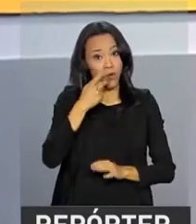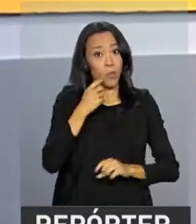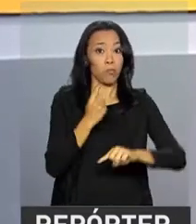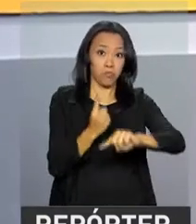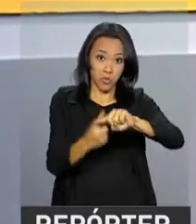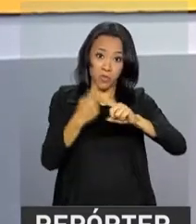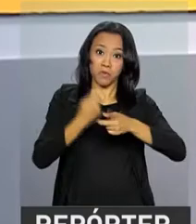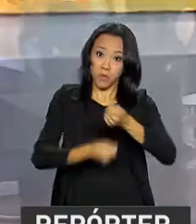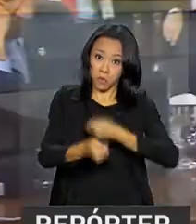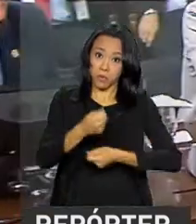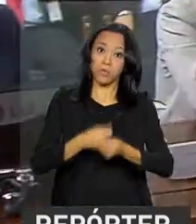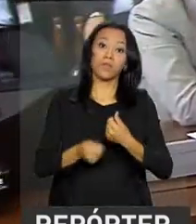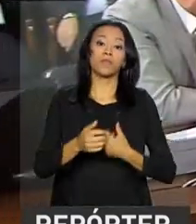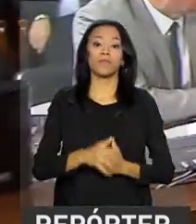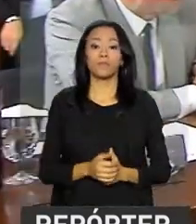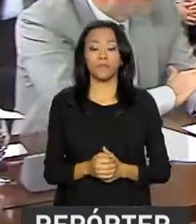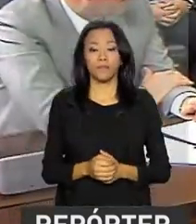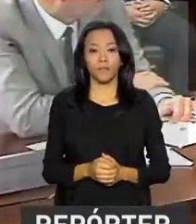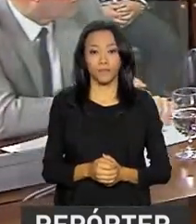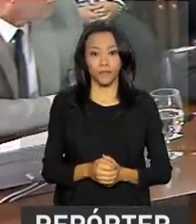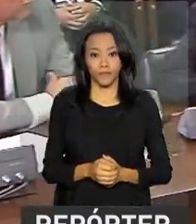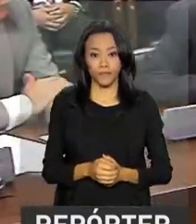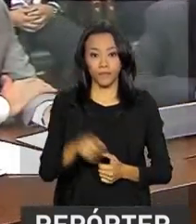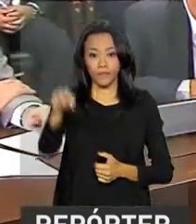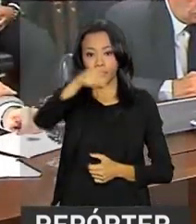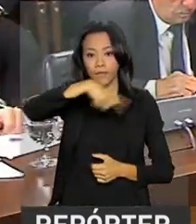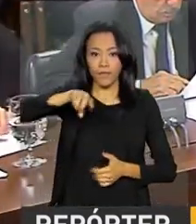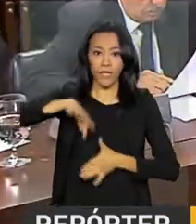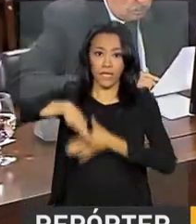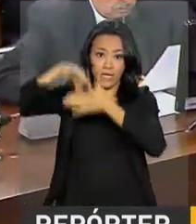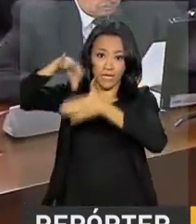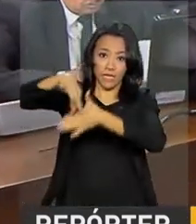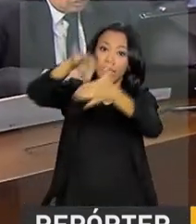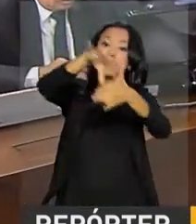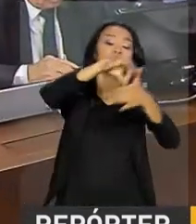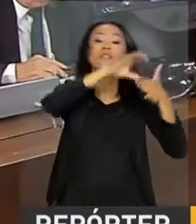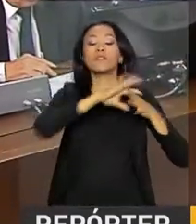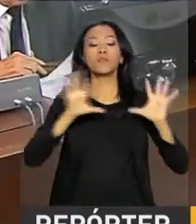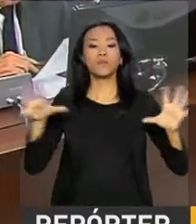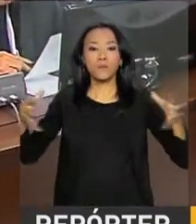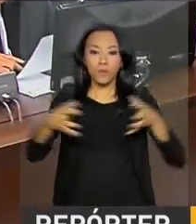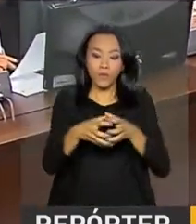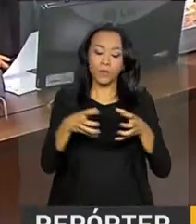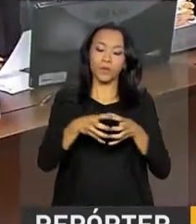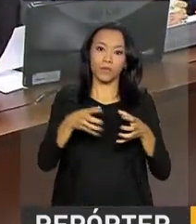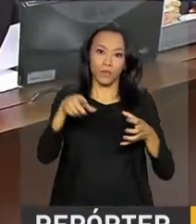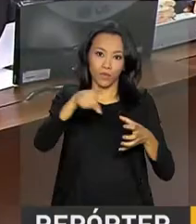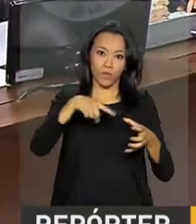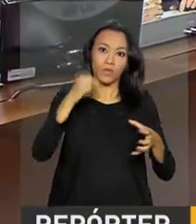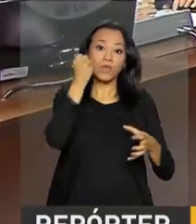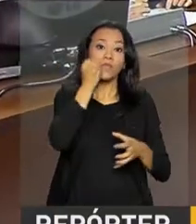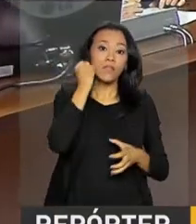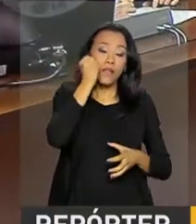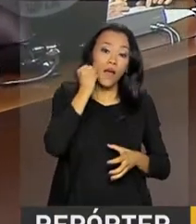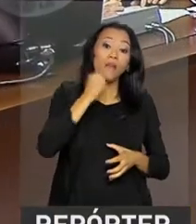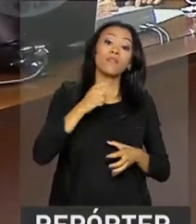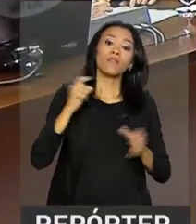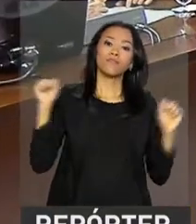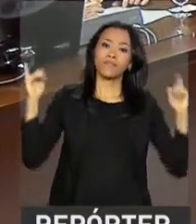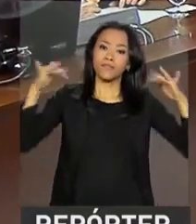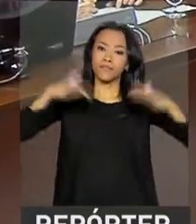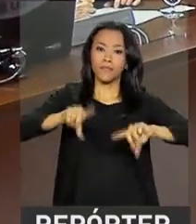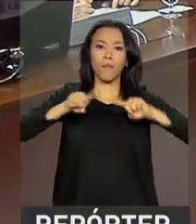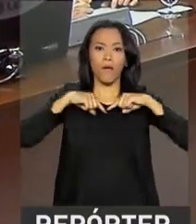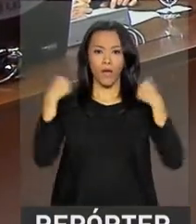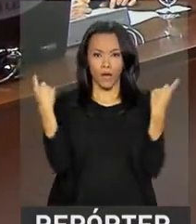economia líderes da base aliada do governo no senado participaram de reunião com o presidente michel temer